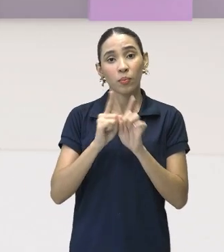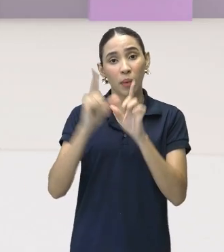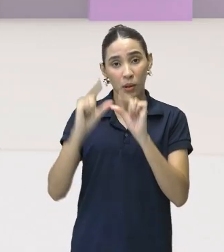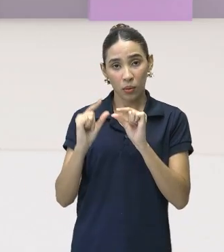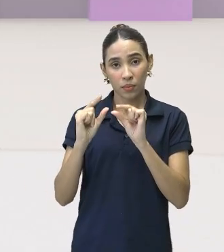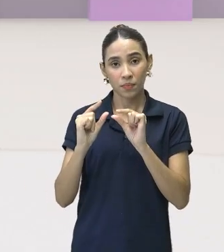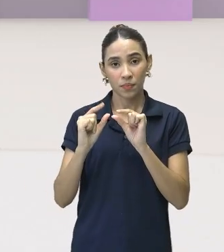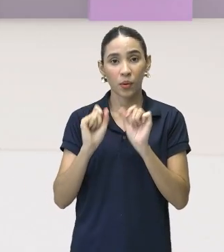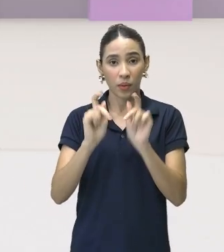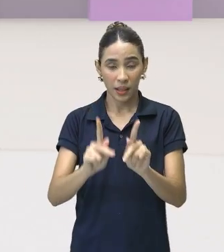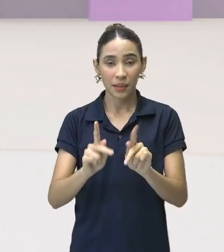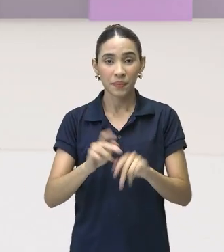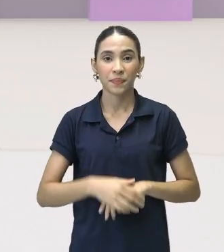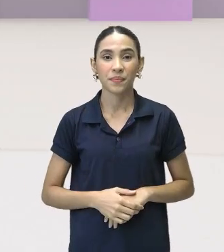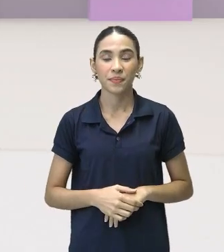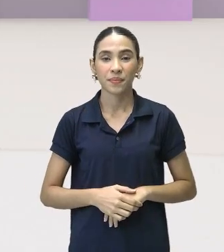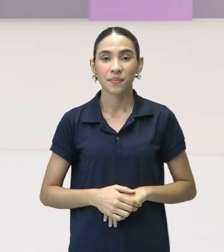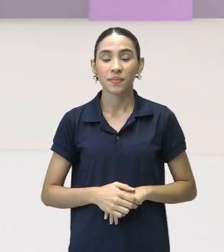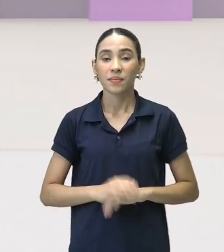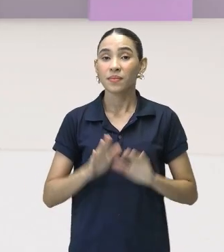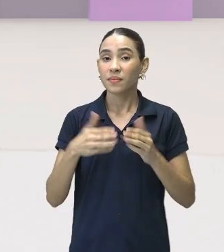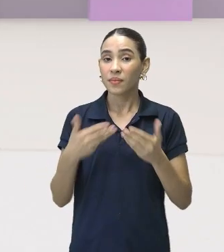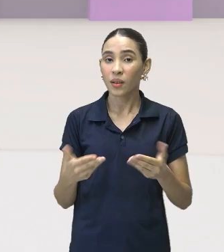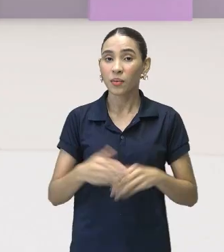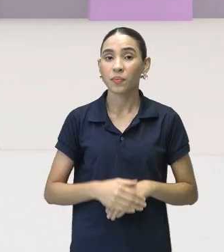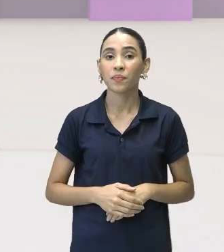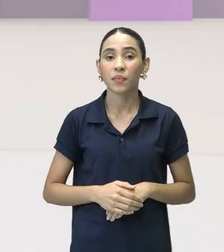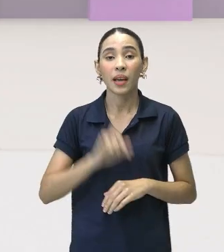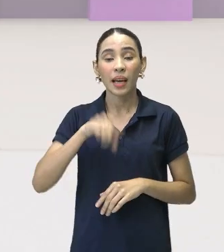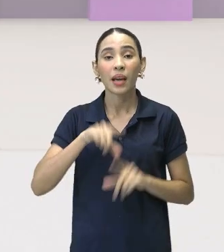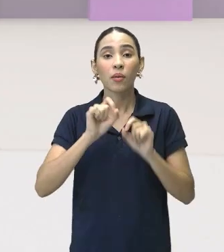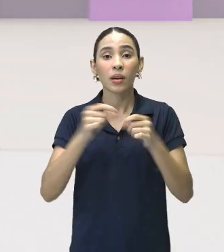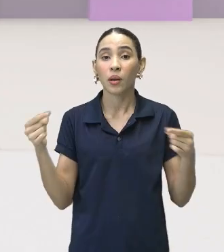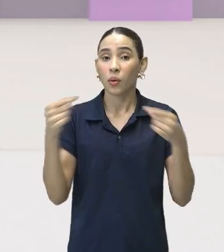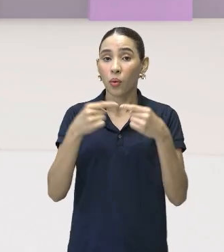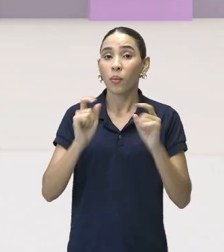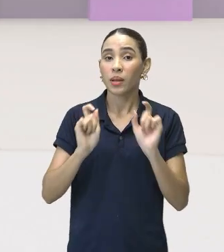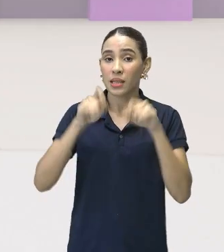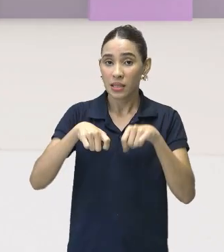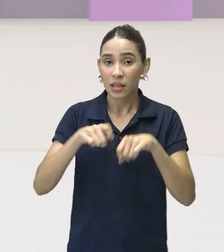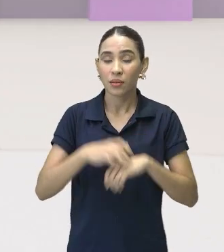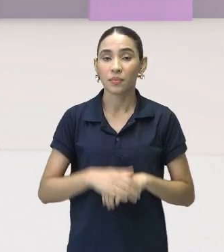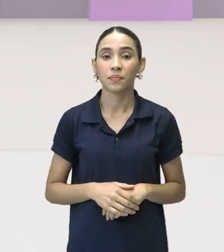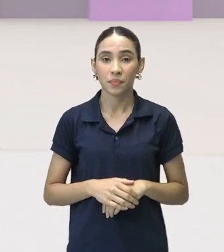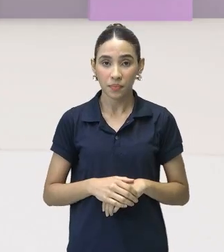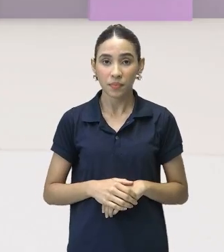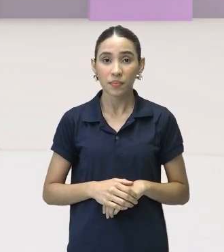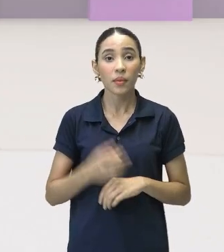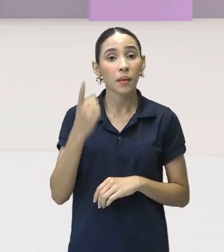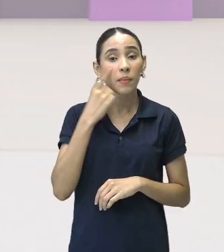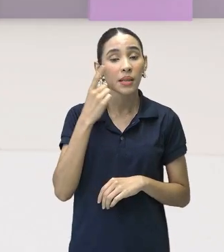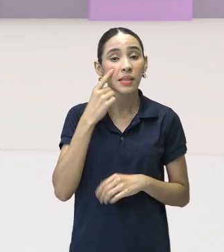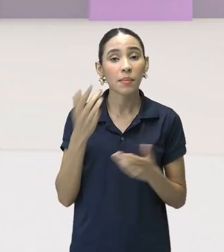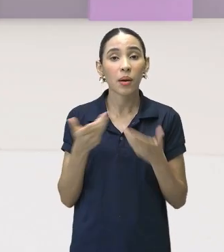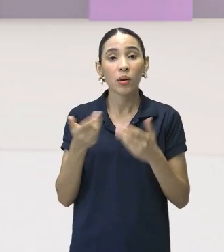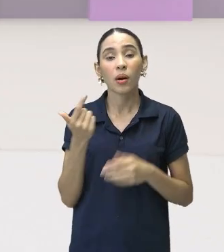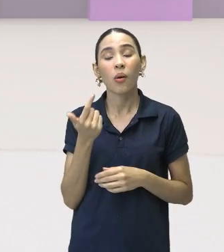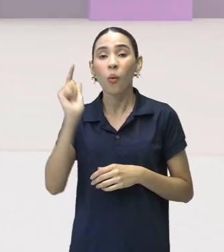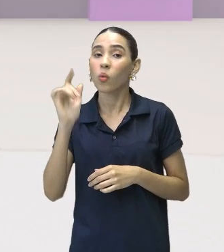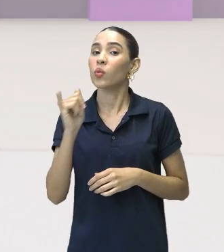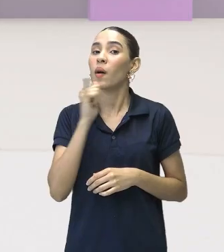menor, ok? E aí, isso é a nossa combinação. Observe aí